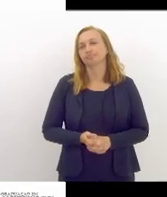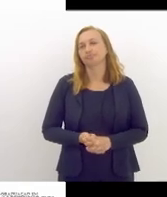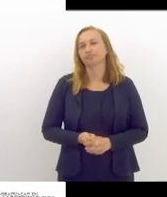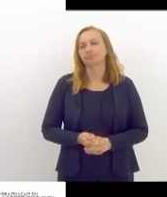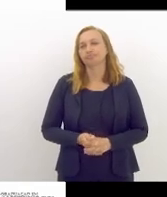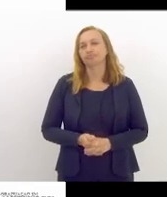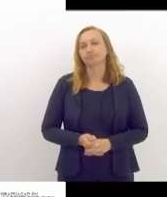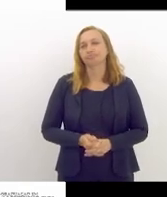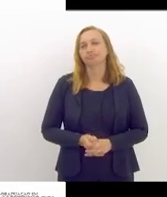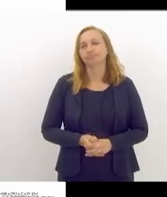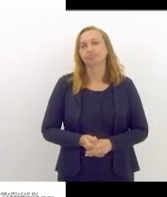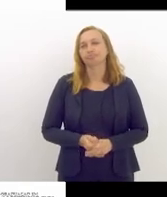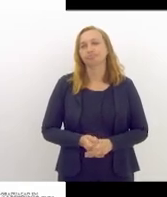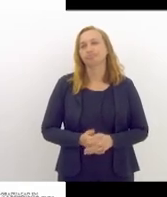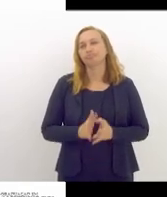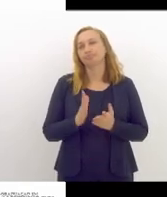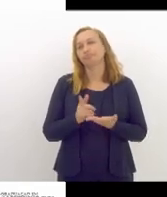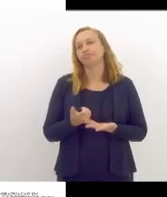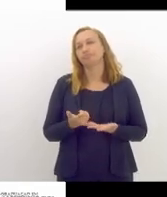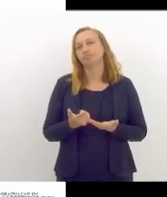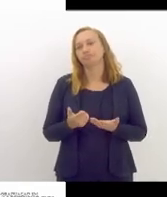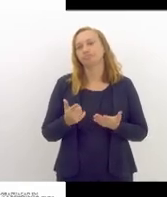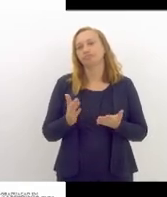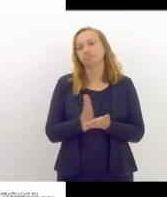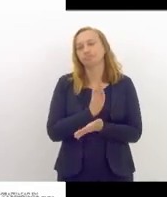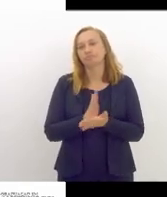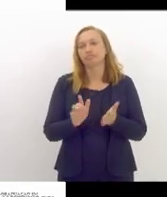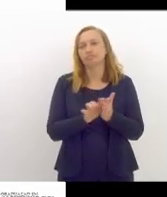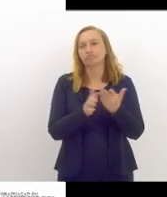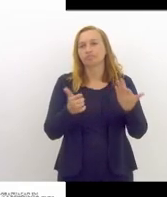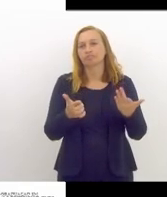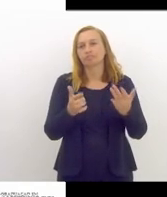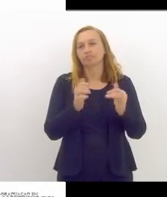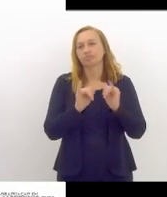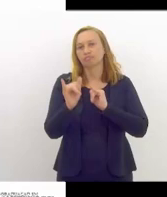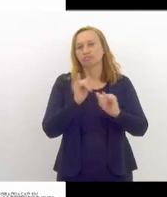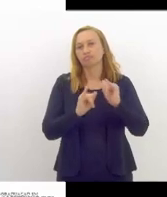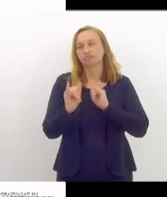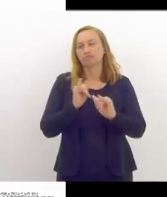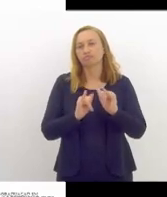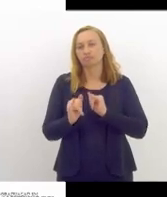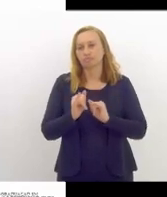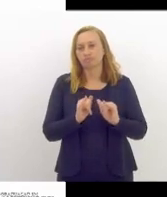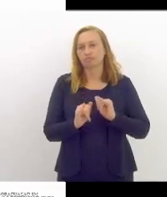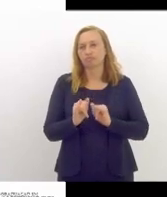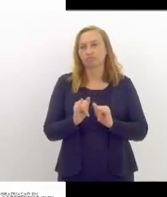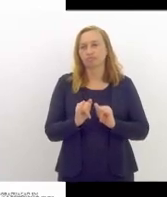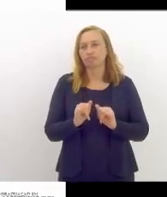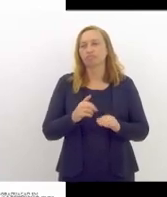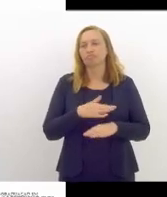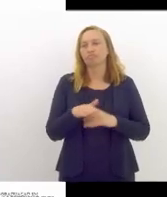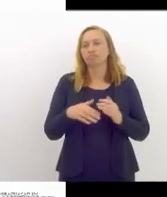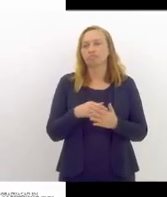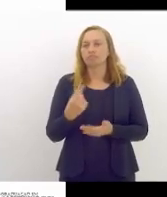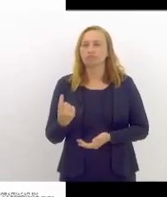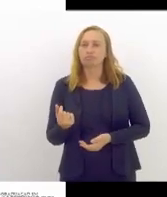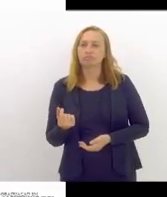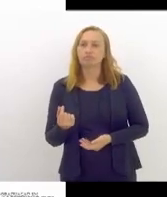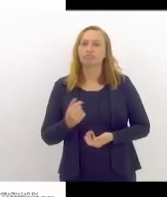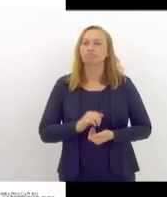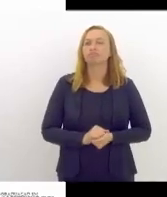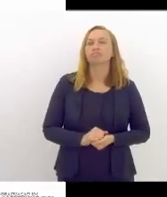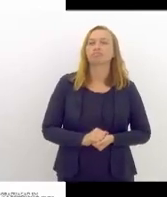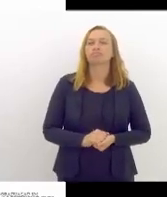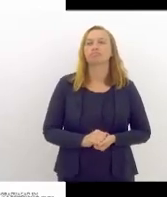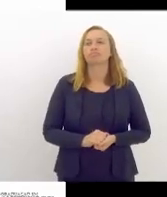aqui eu coloquei algumas reportagens de jornal de jornal né no caso foram todas do valor né